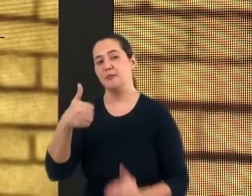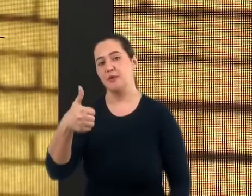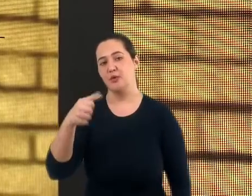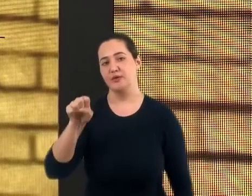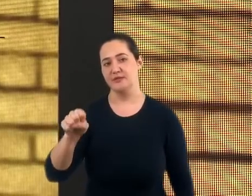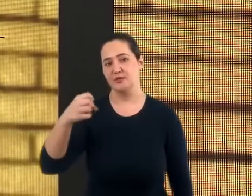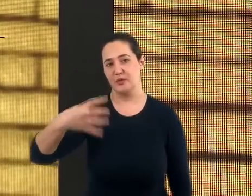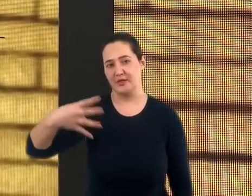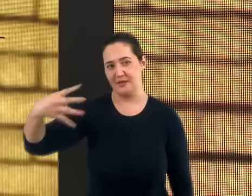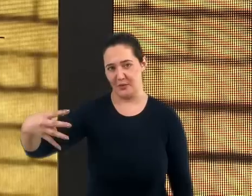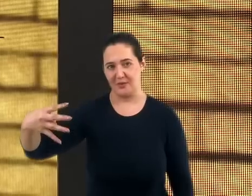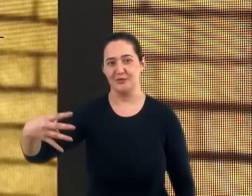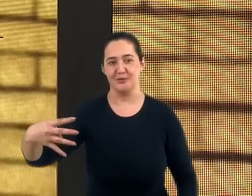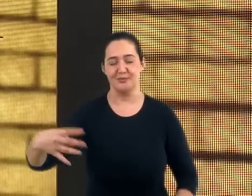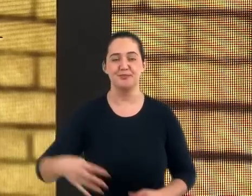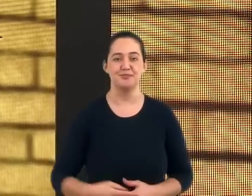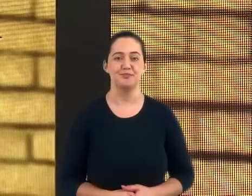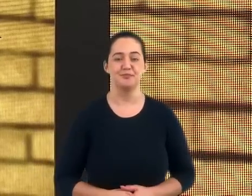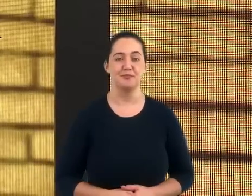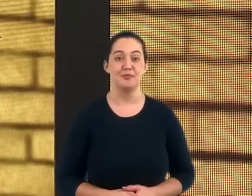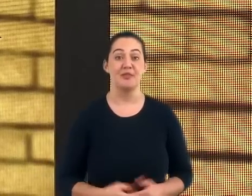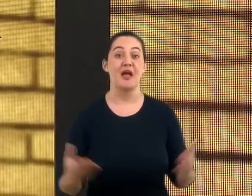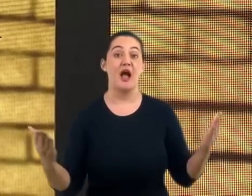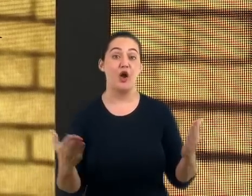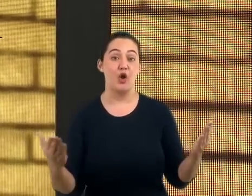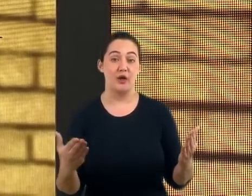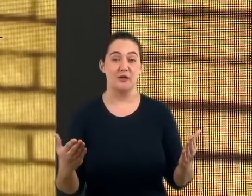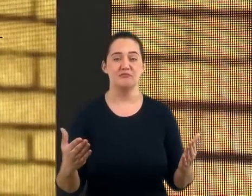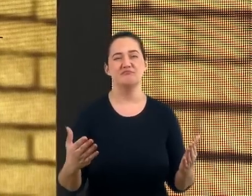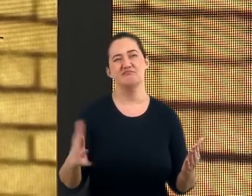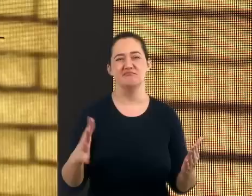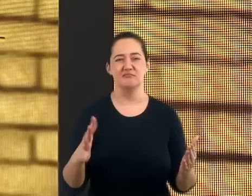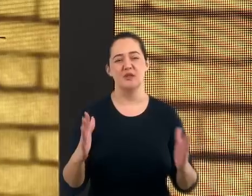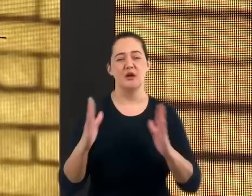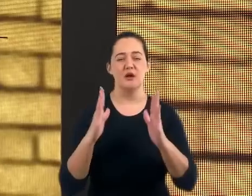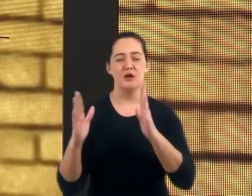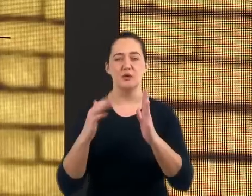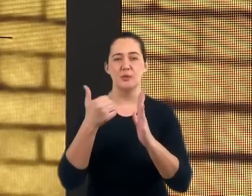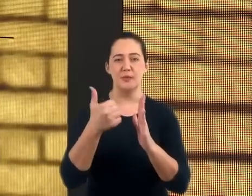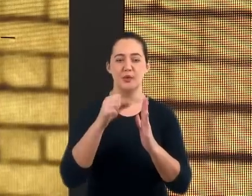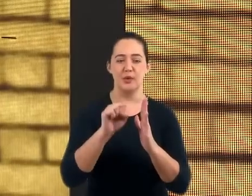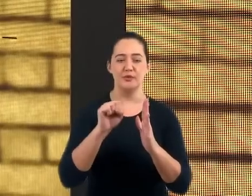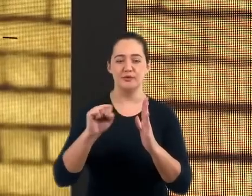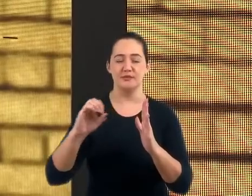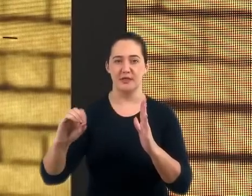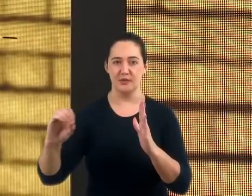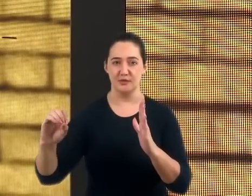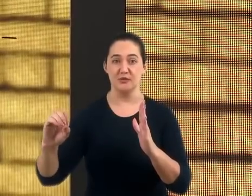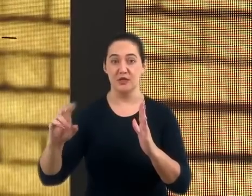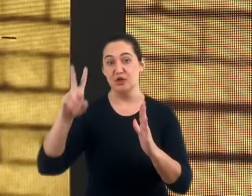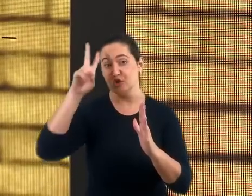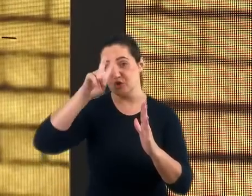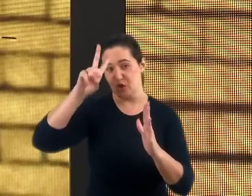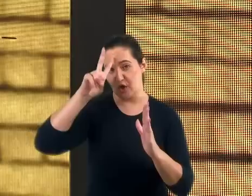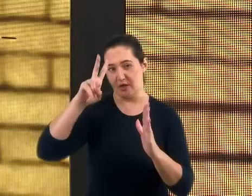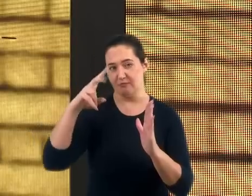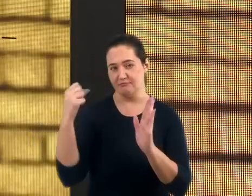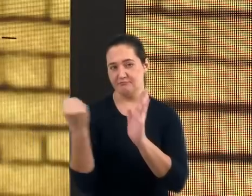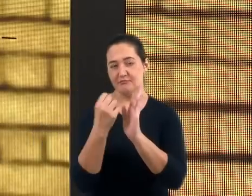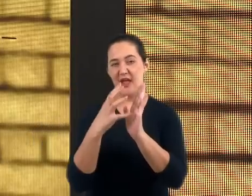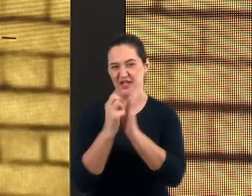1844, tá certo? Agora, nos anos 1800, é interessante que a história registra que um grupo de crentes